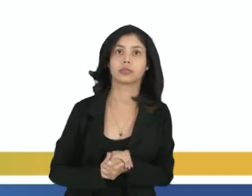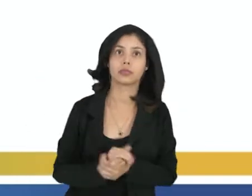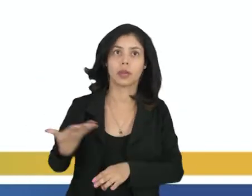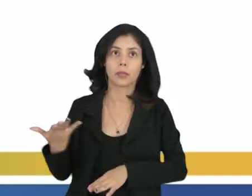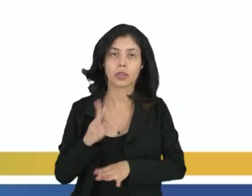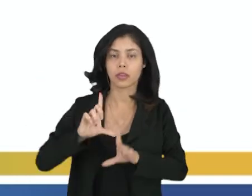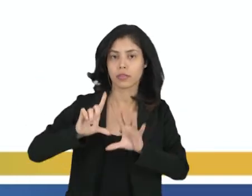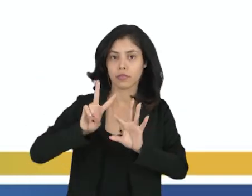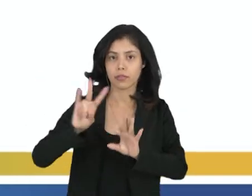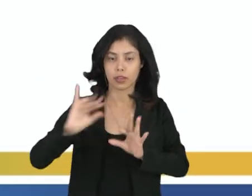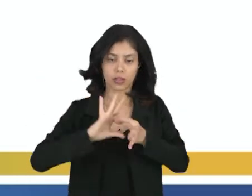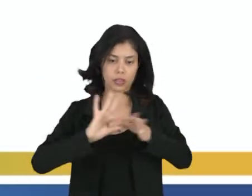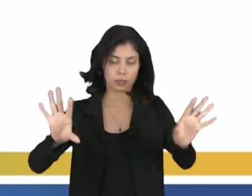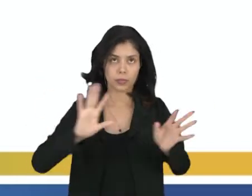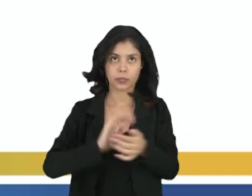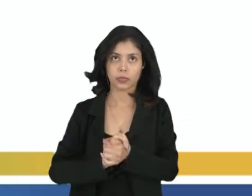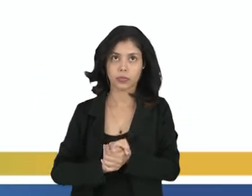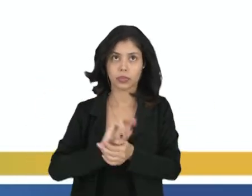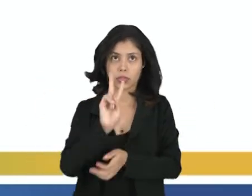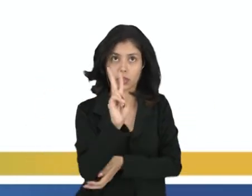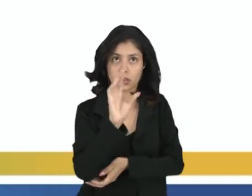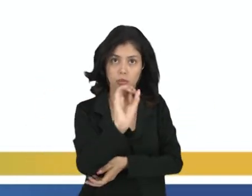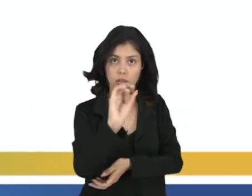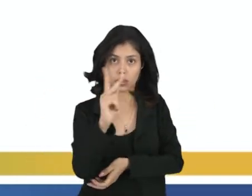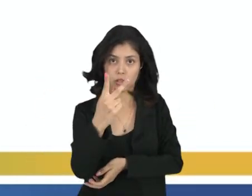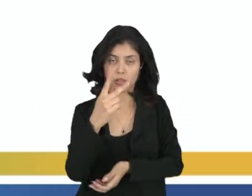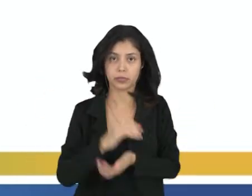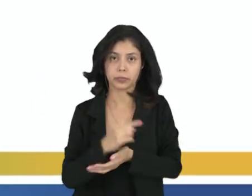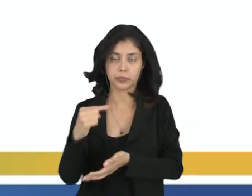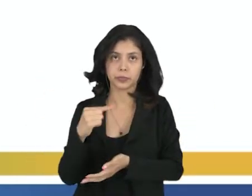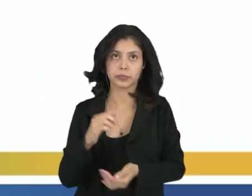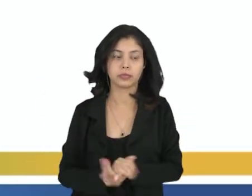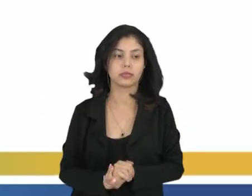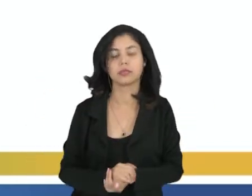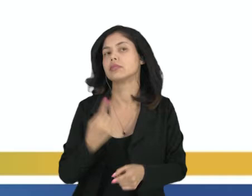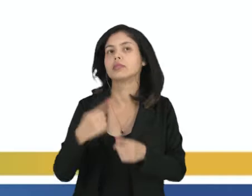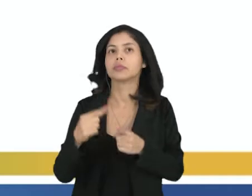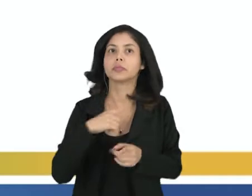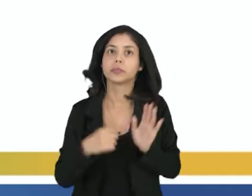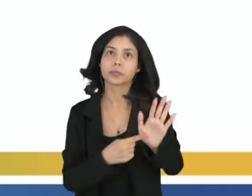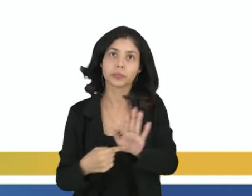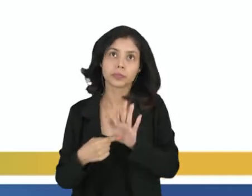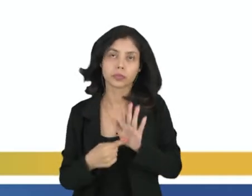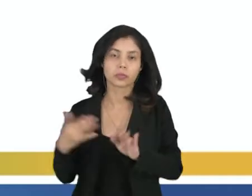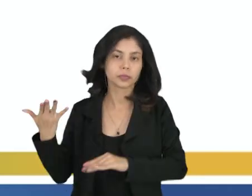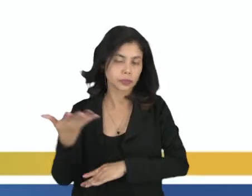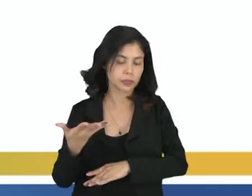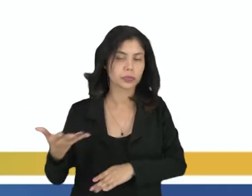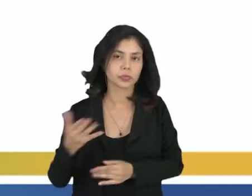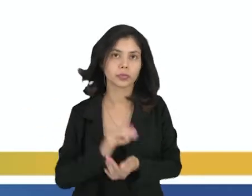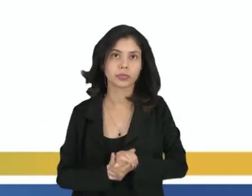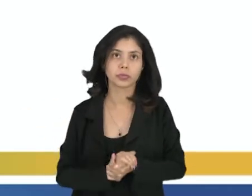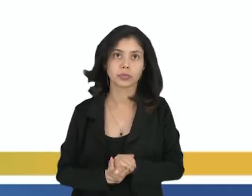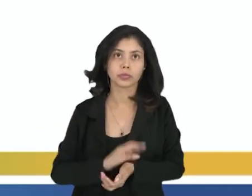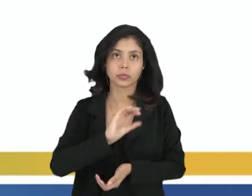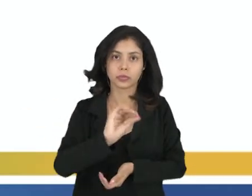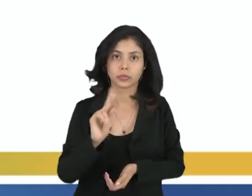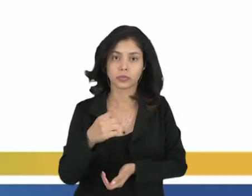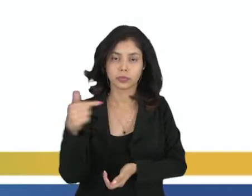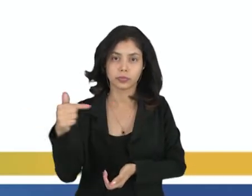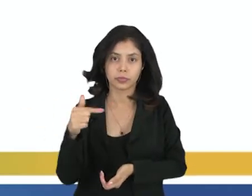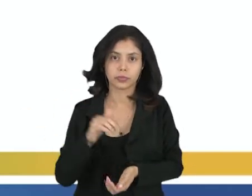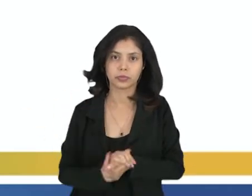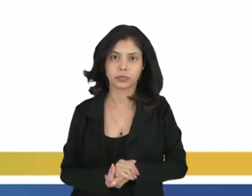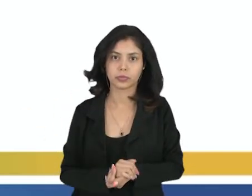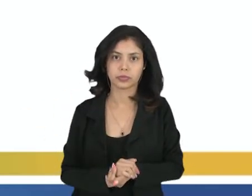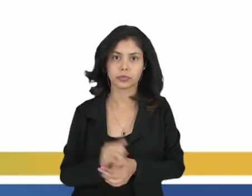vai liberar é o hidróxido, OH-. Então, a gente tem representação aqui da base hidróxido de sódio,